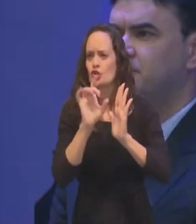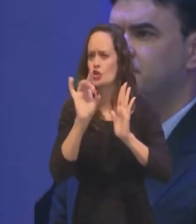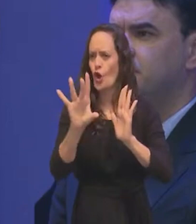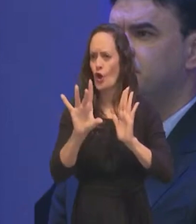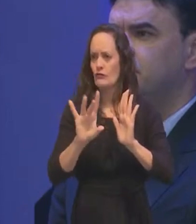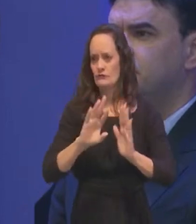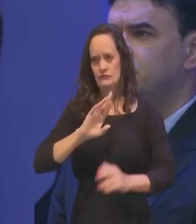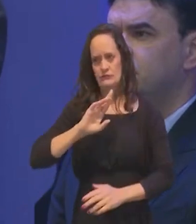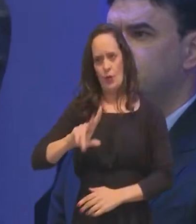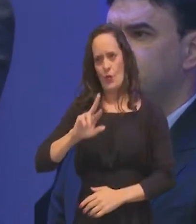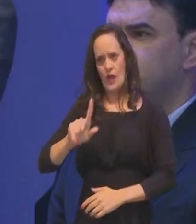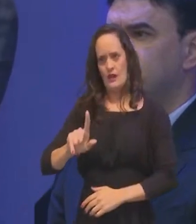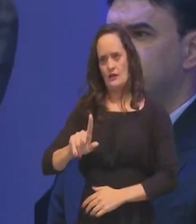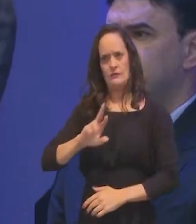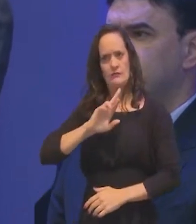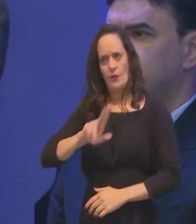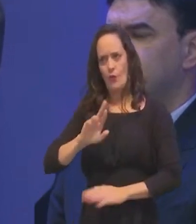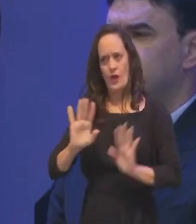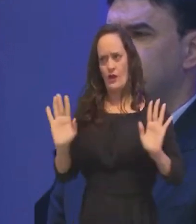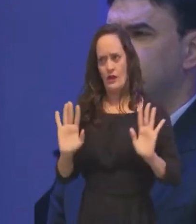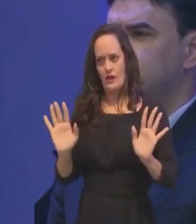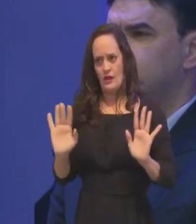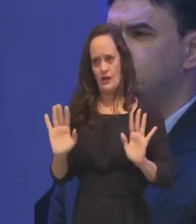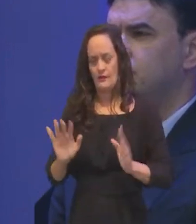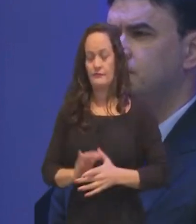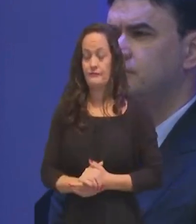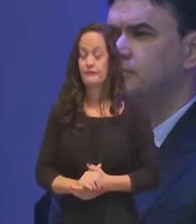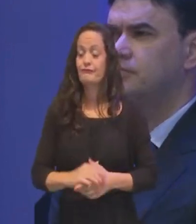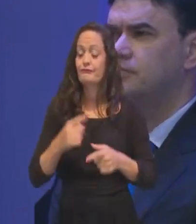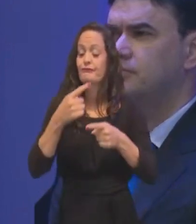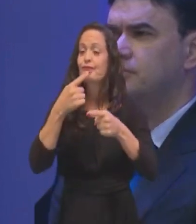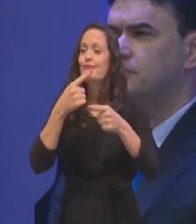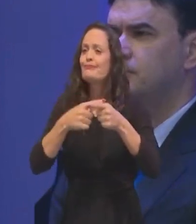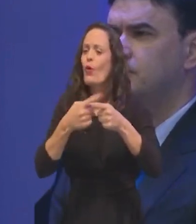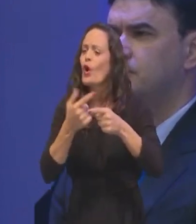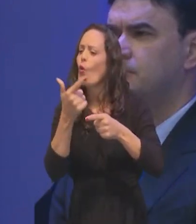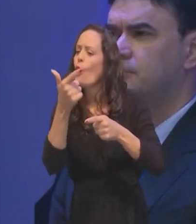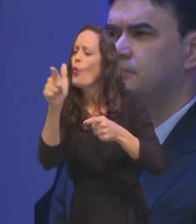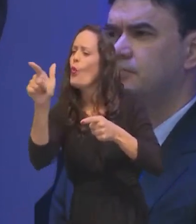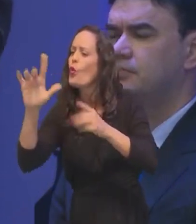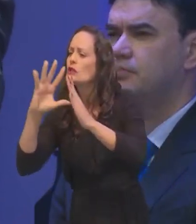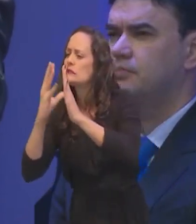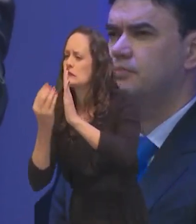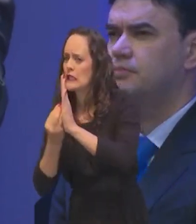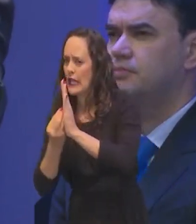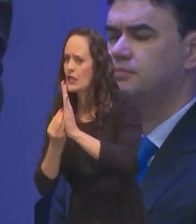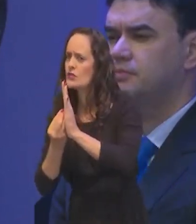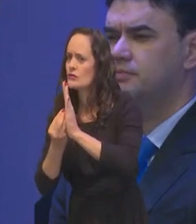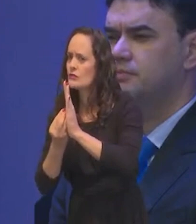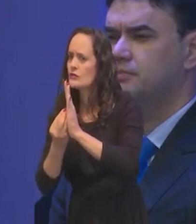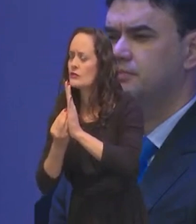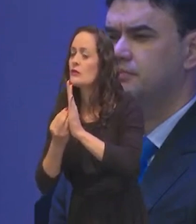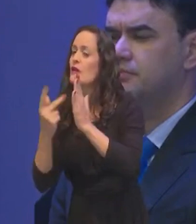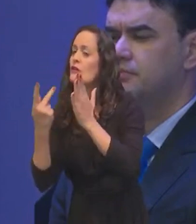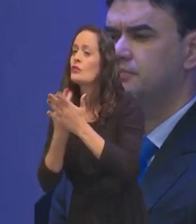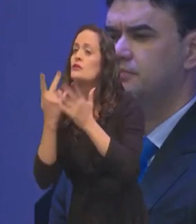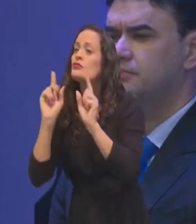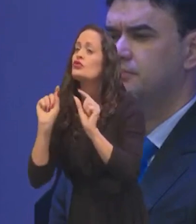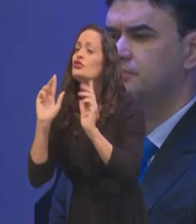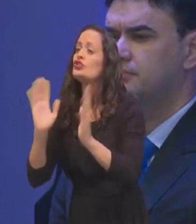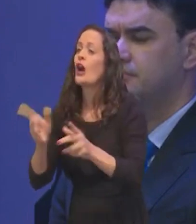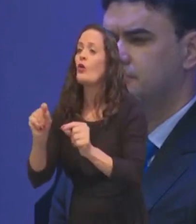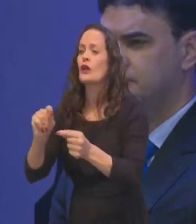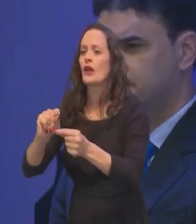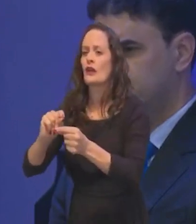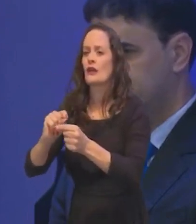uma denominação. Até porque muitas igrejas já sumiram no tempo e no espaço